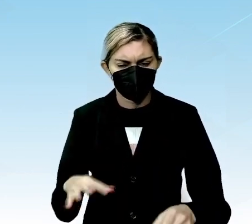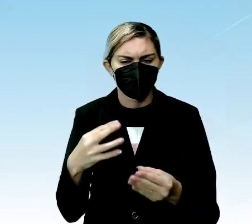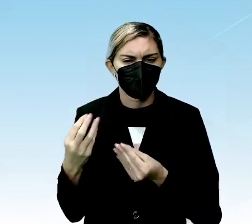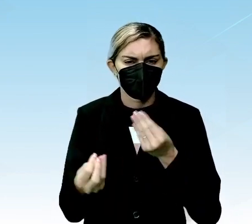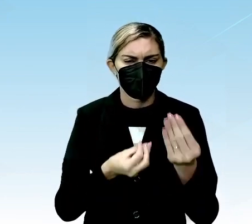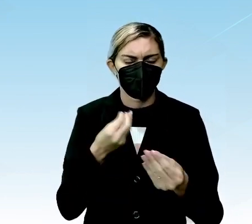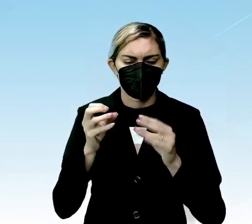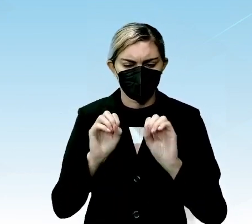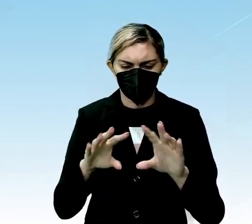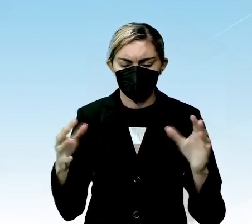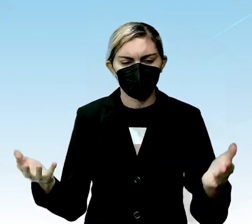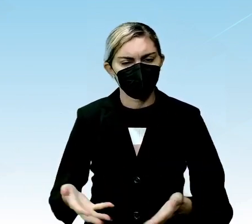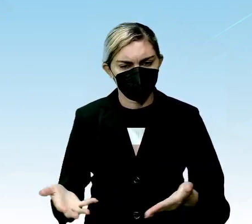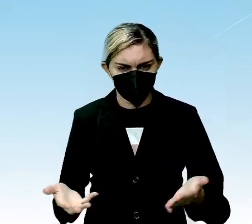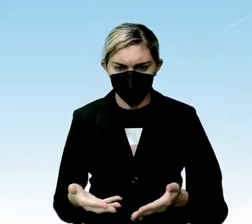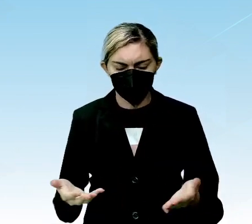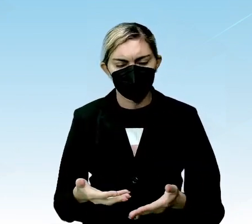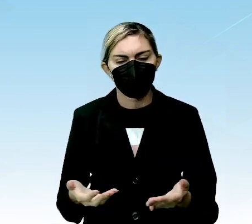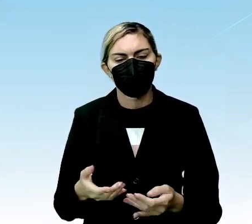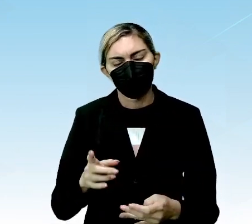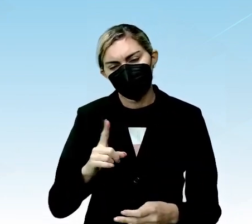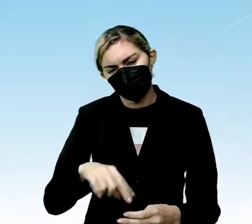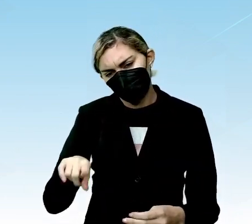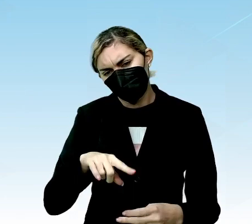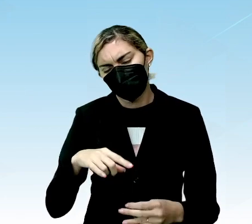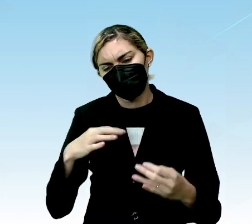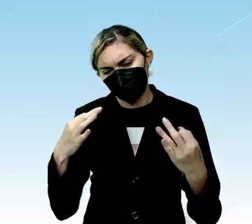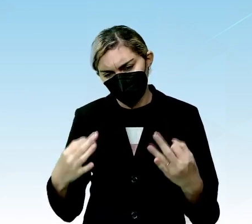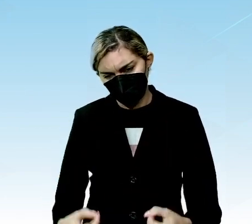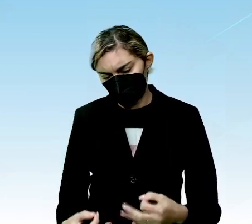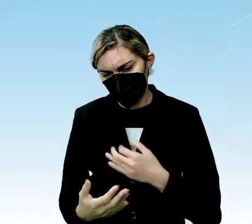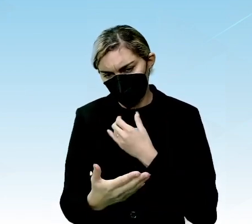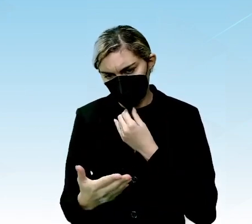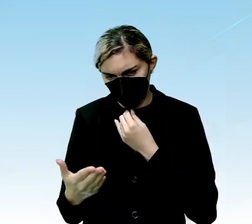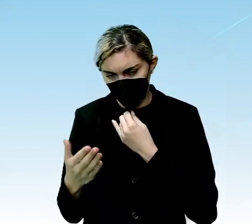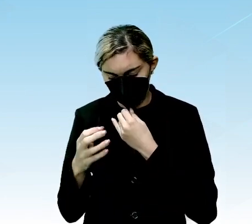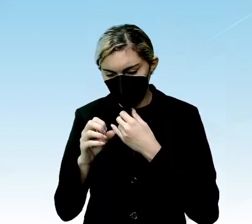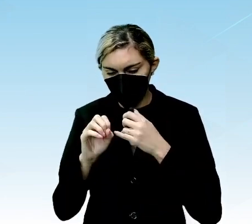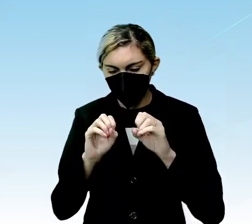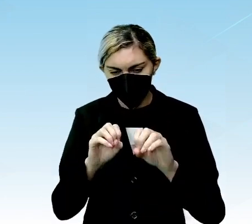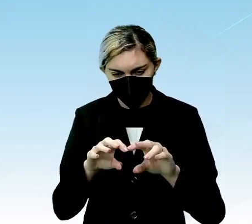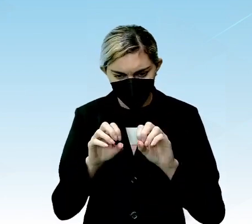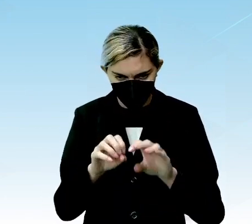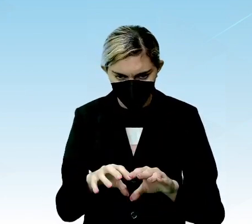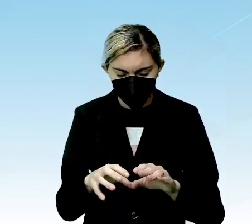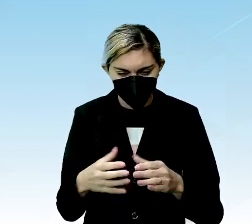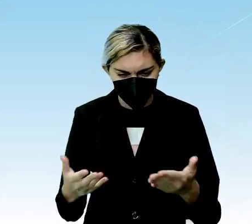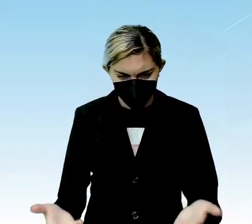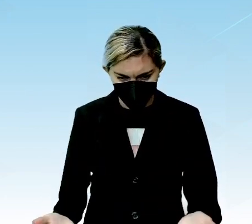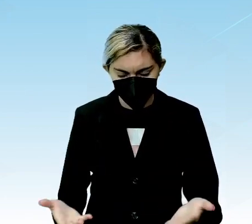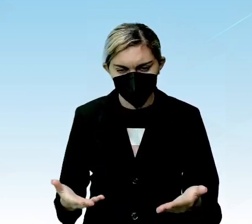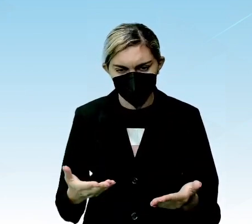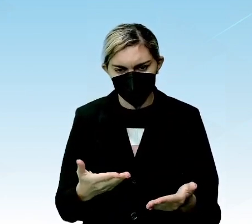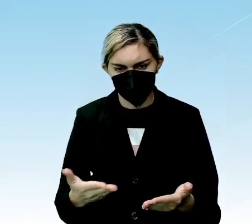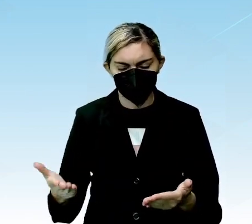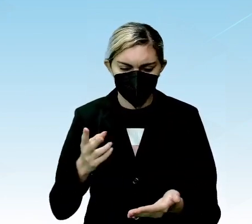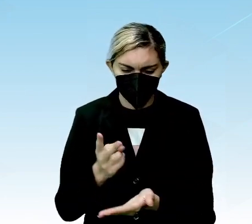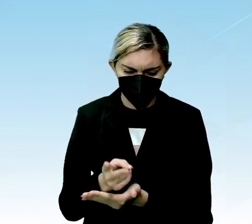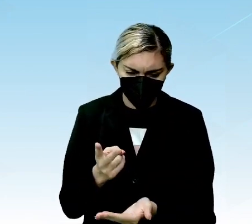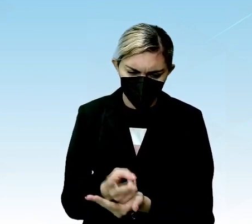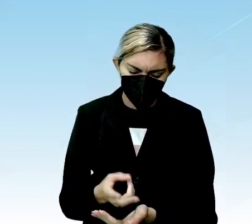de aula de hoje, o Espiritismo, certo? Justamente prega essa questão da reencarnação. É sempre